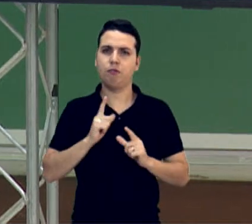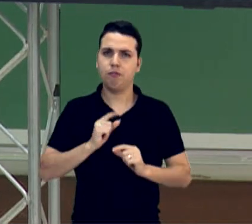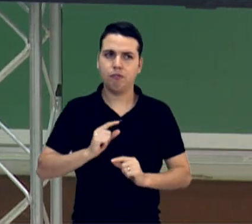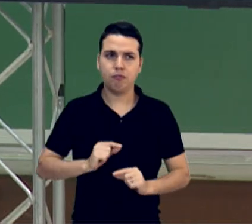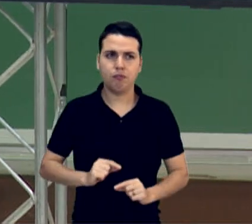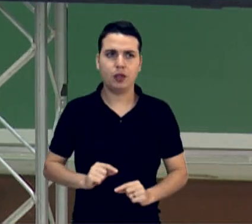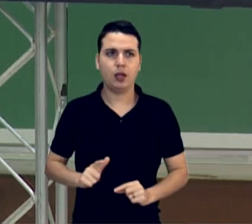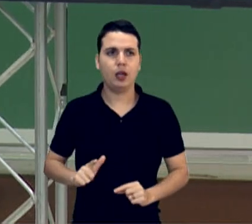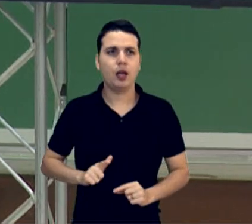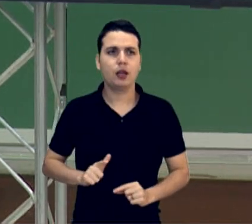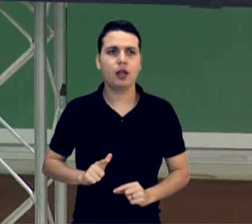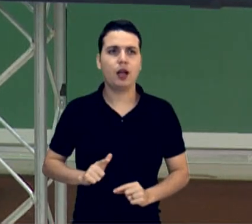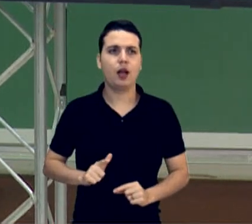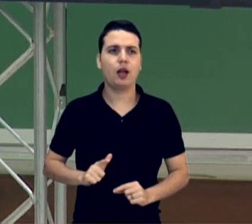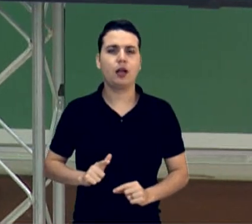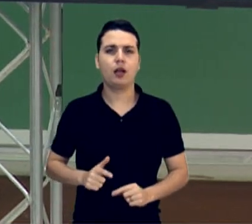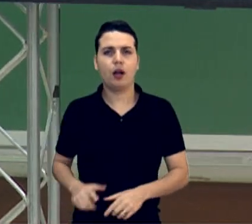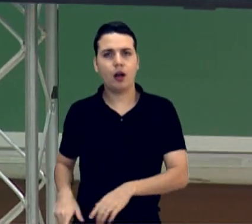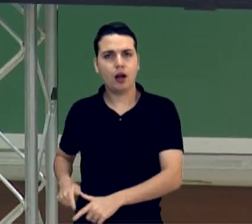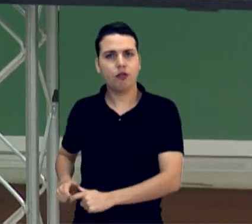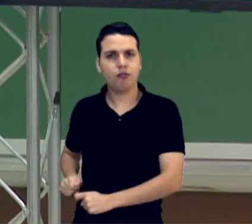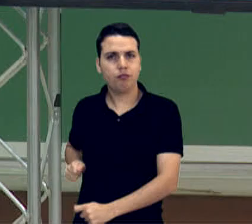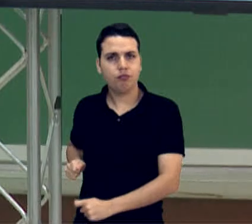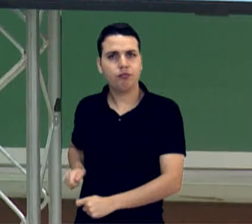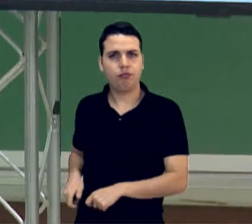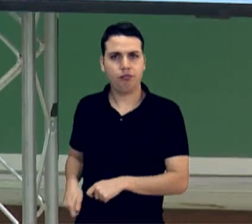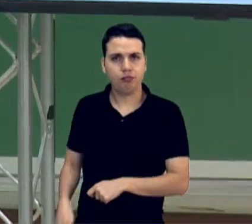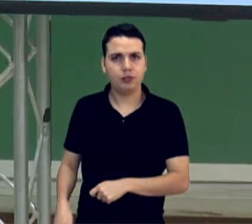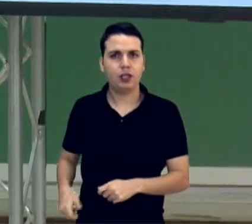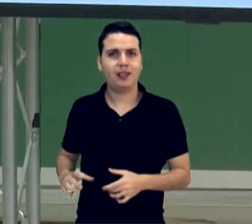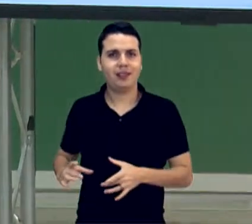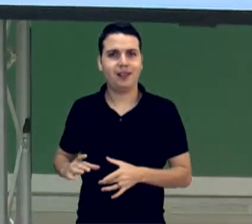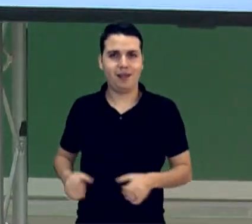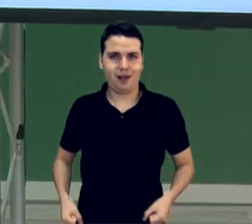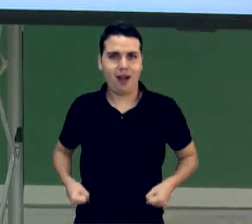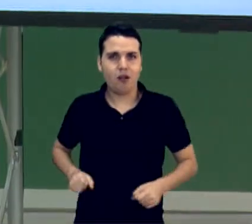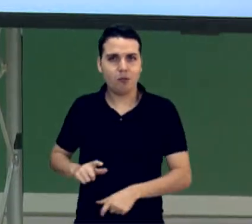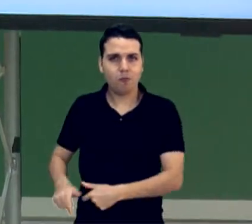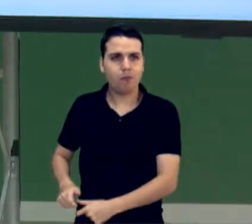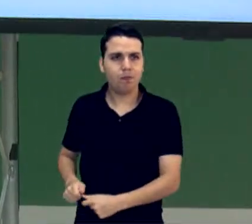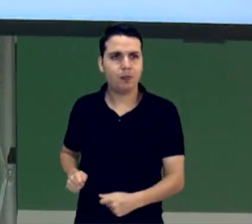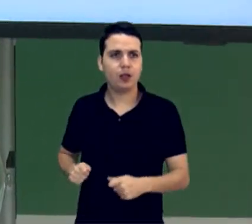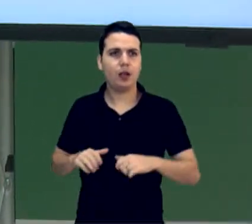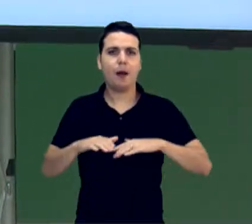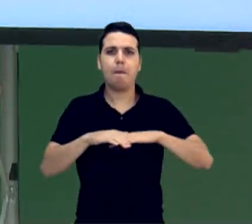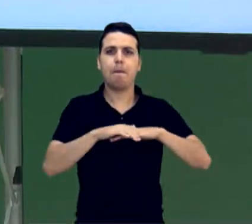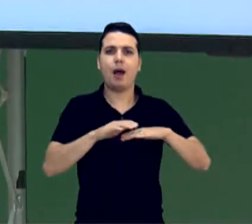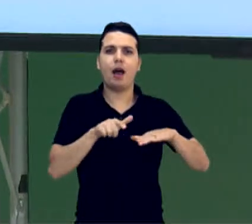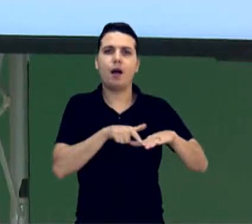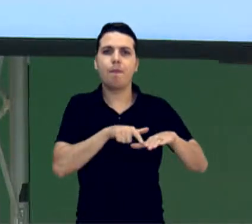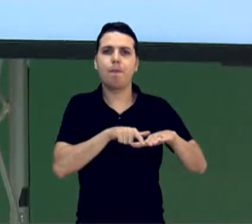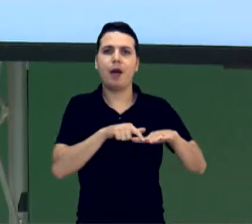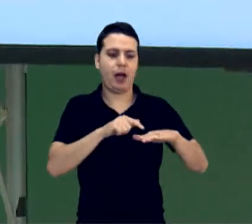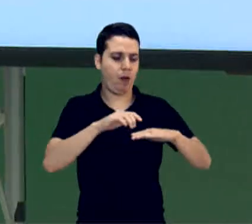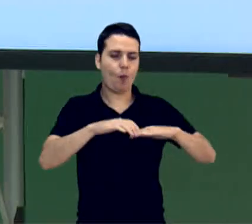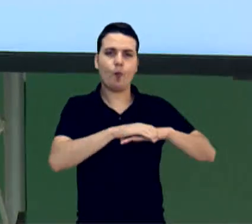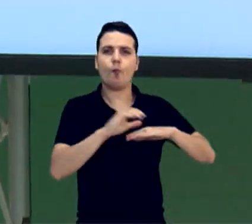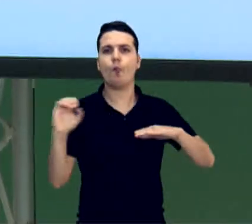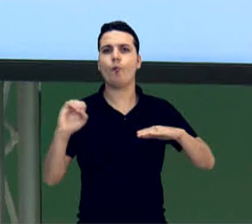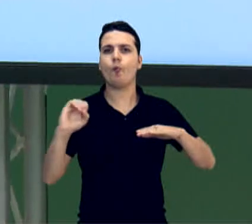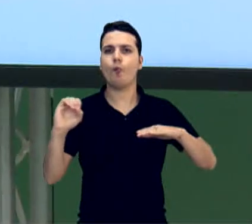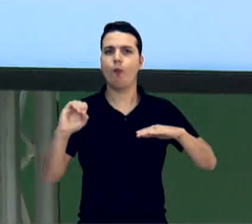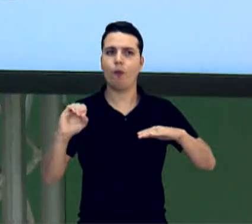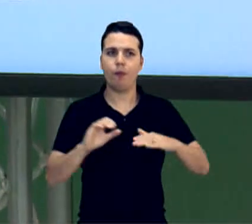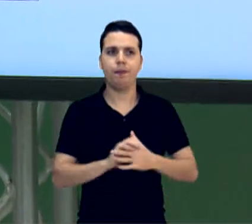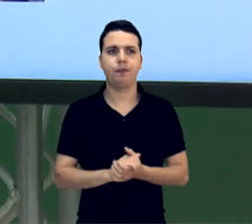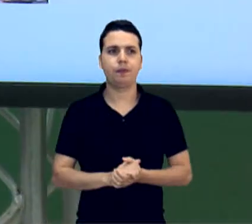camisa, aqui um adereço do lado para prender a calça, pés descalços, bem simples, uma sacola ao lado,